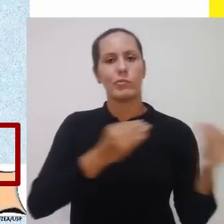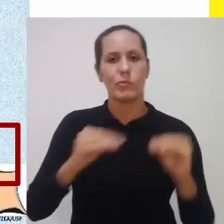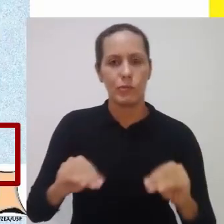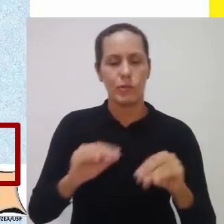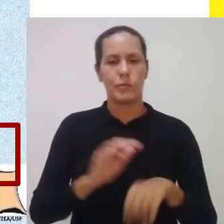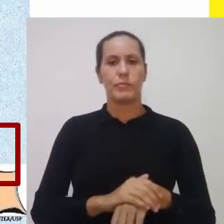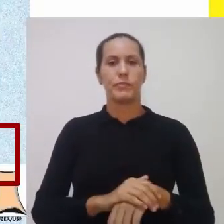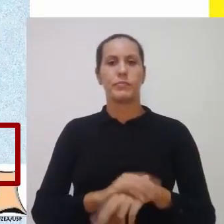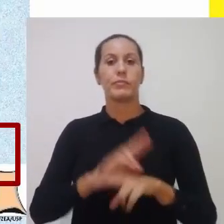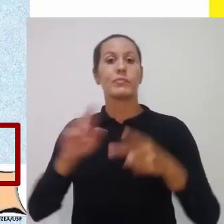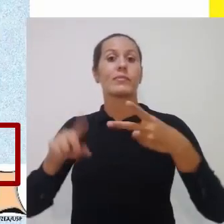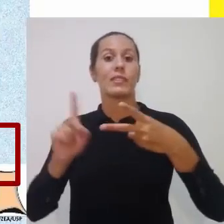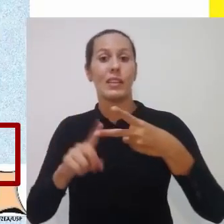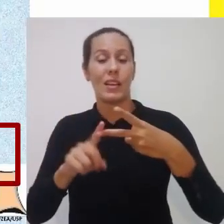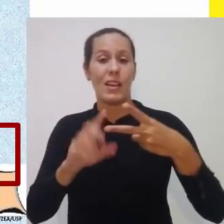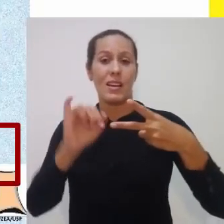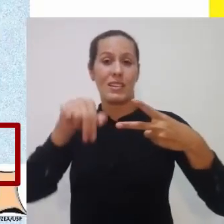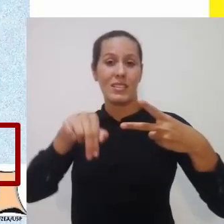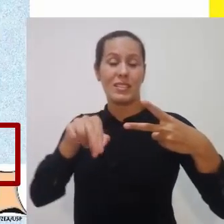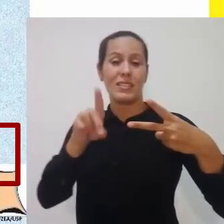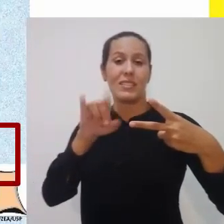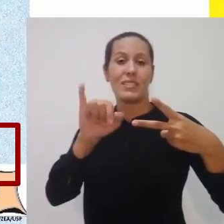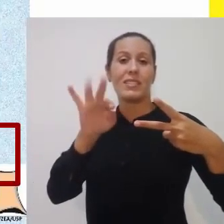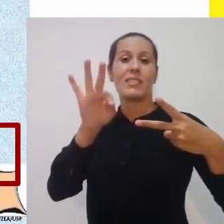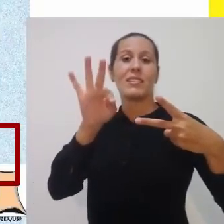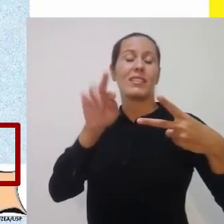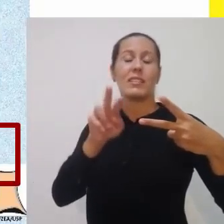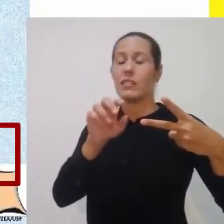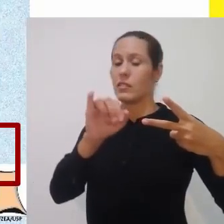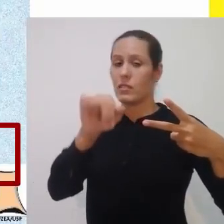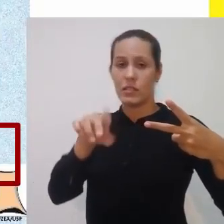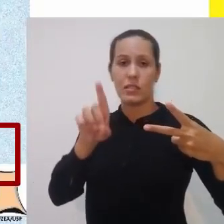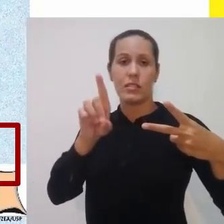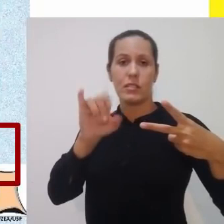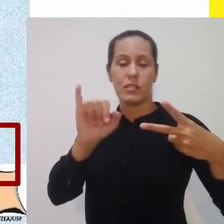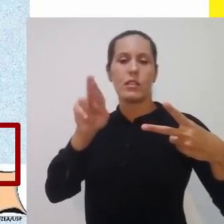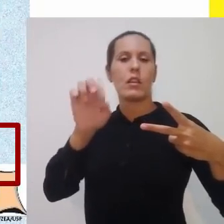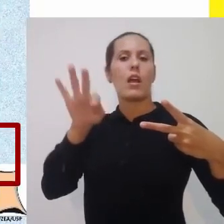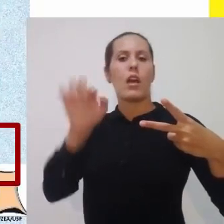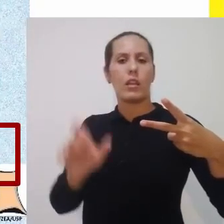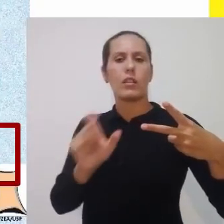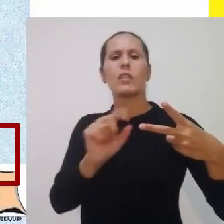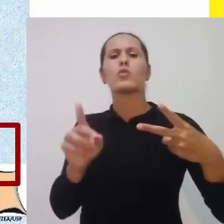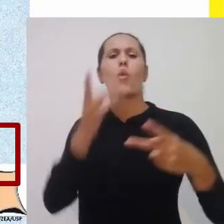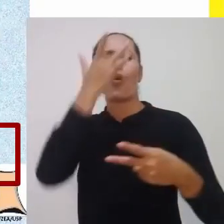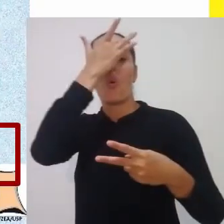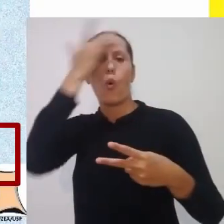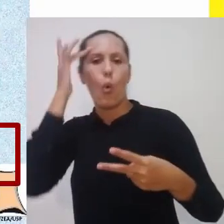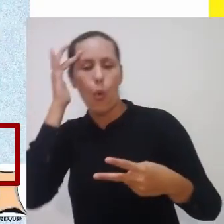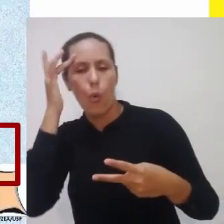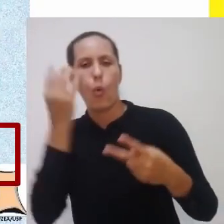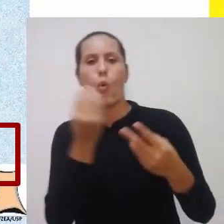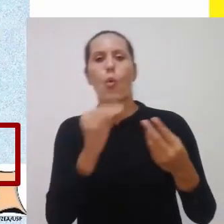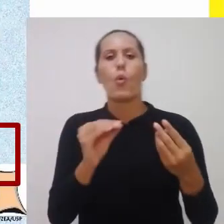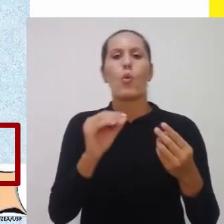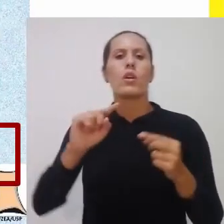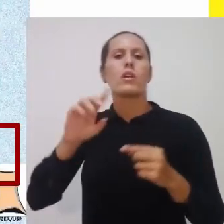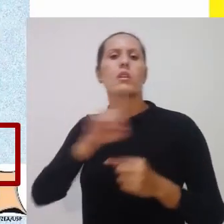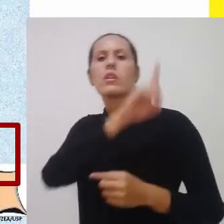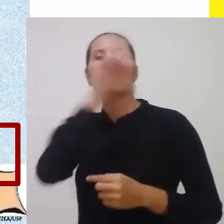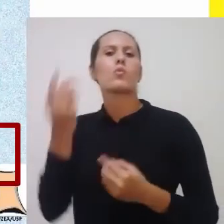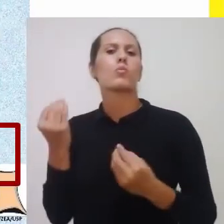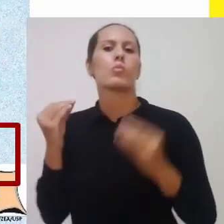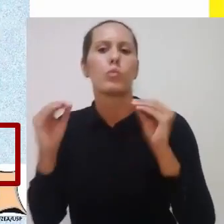da citação indireta. No caso da citação indireta, o autor e a data são suficientes.